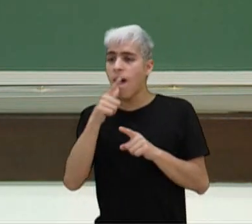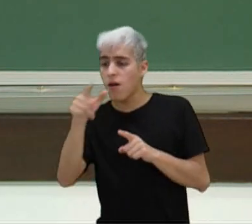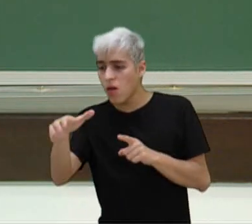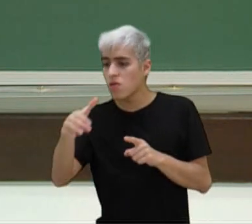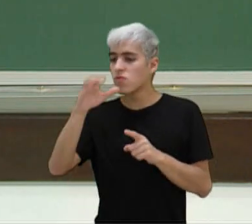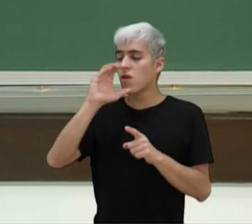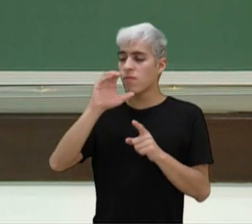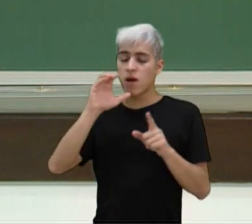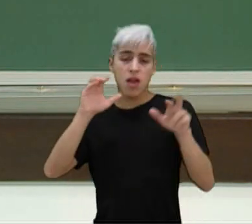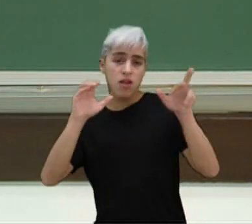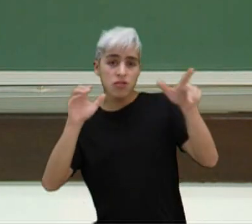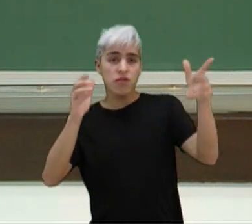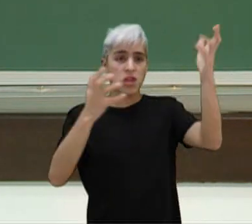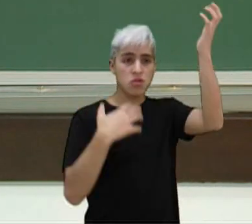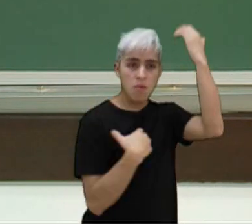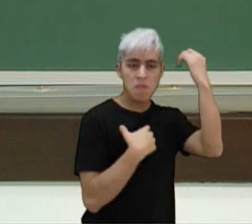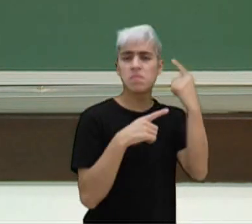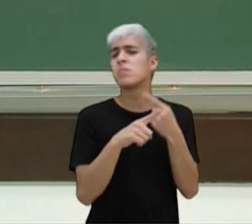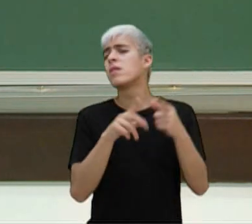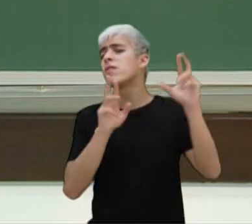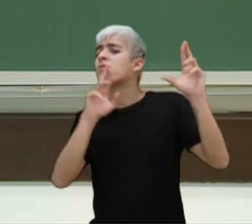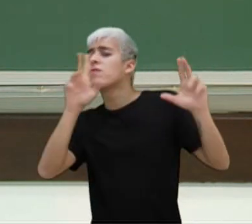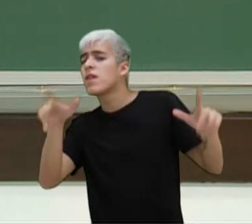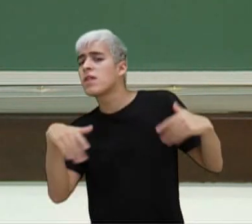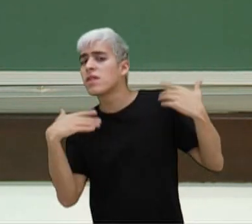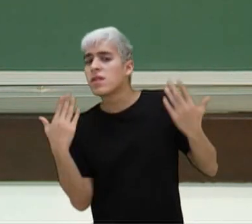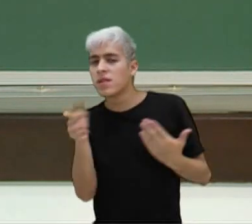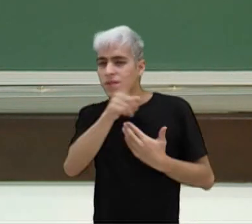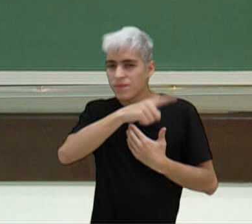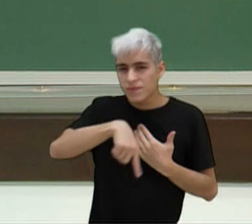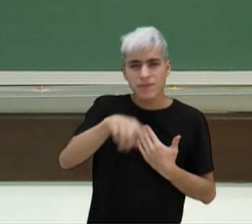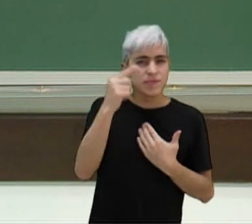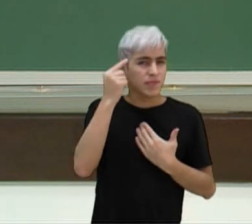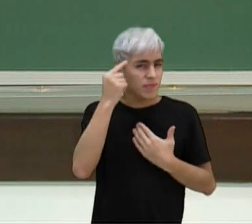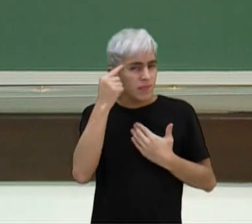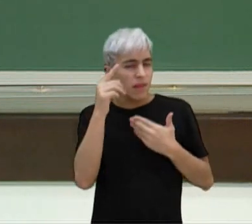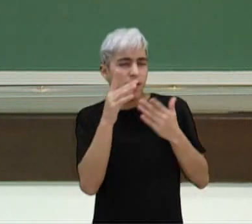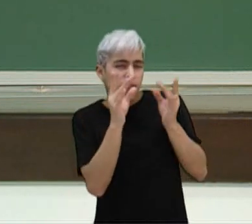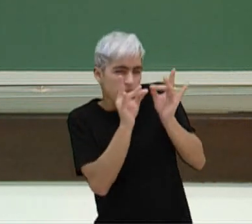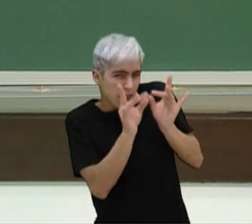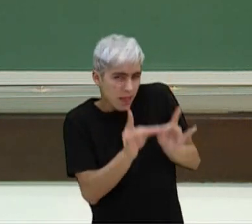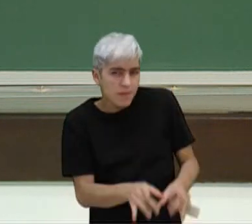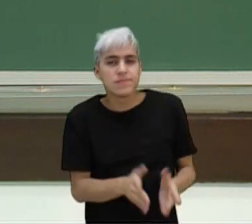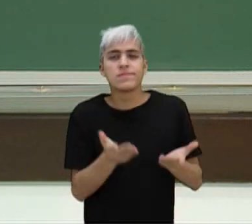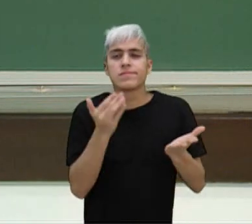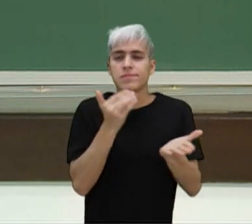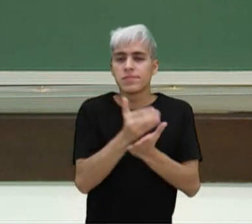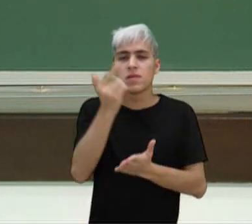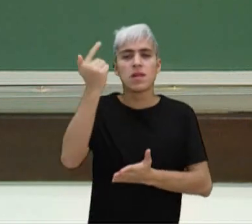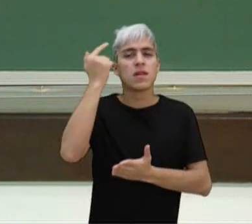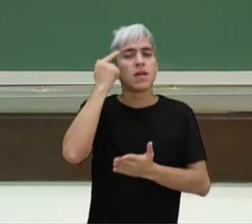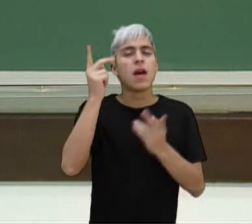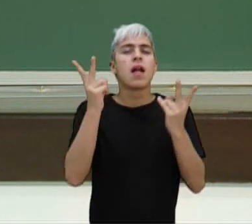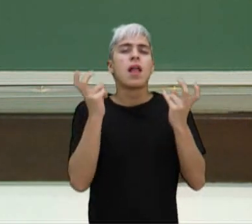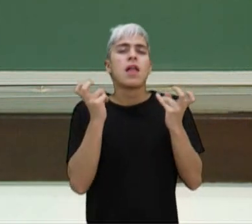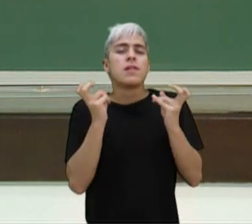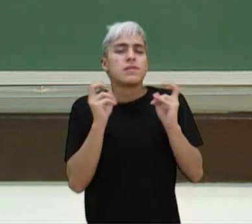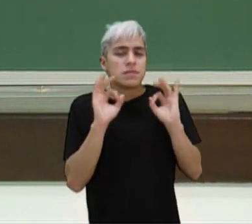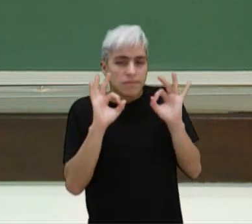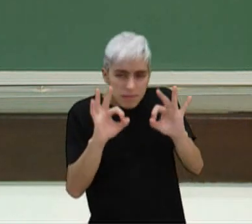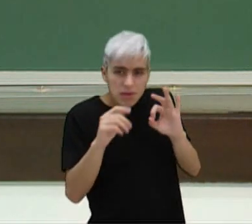é a mesma aquela que eu tomo banho, né? Então, se você pensa nesses detalhes, você começa a perceber que existe